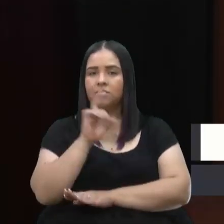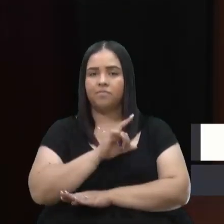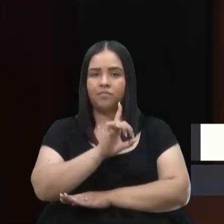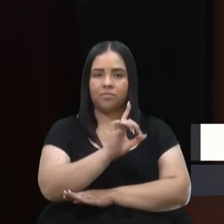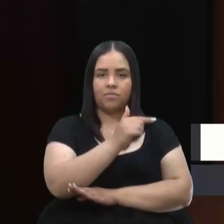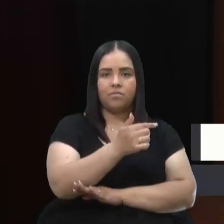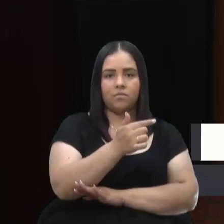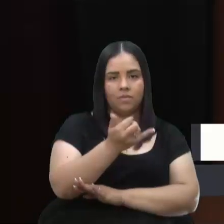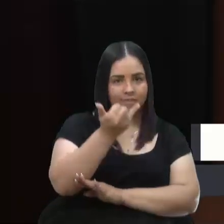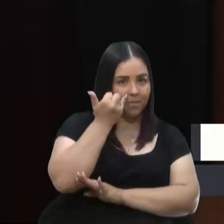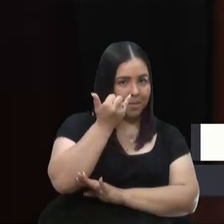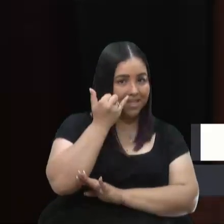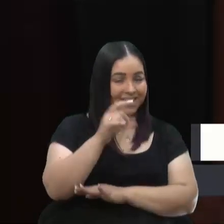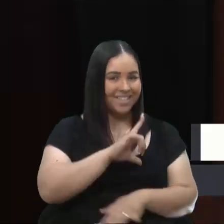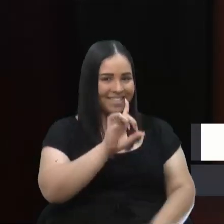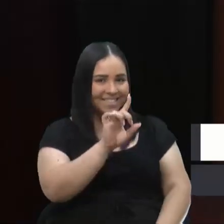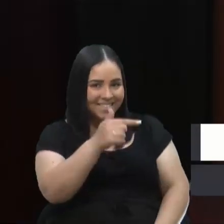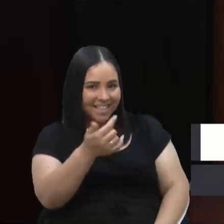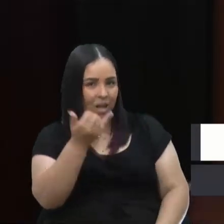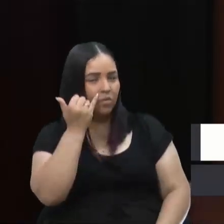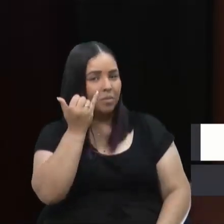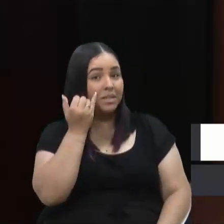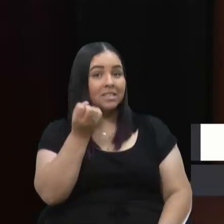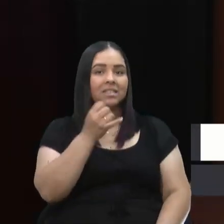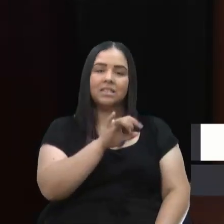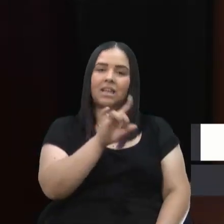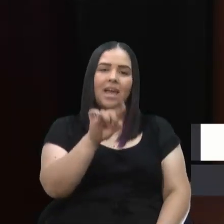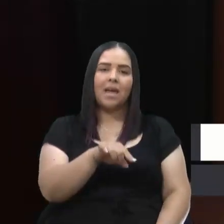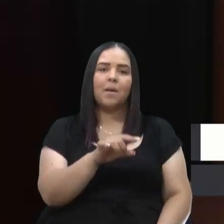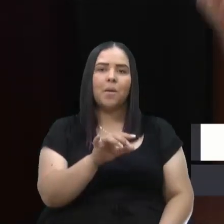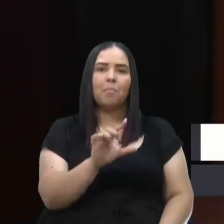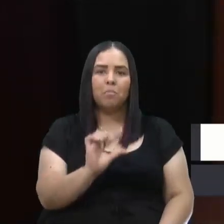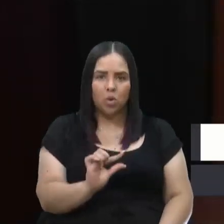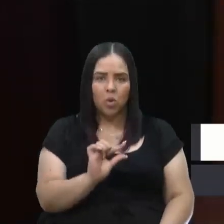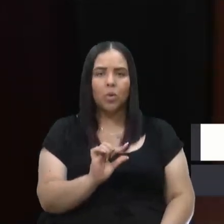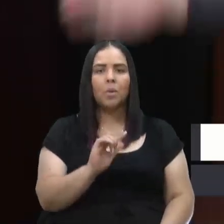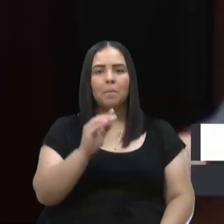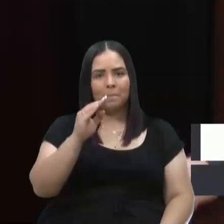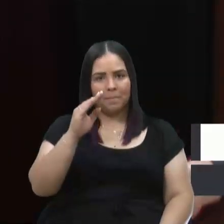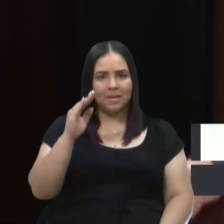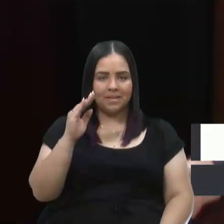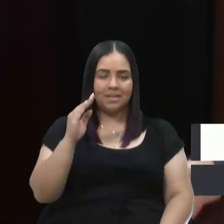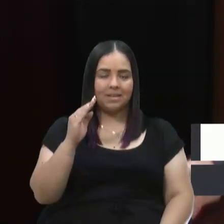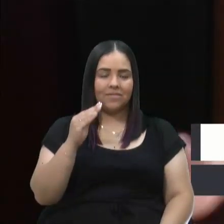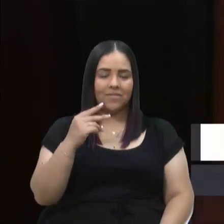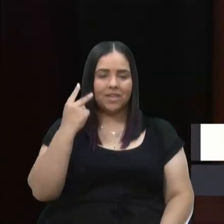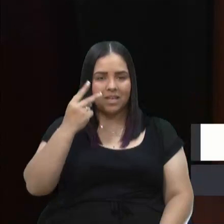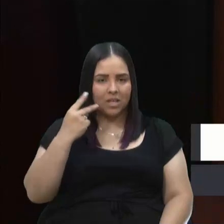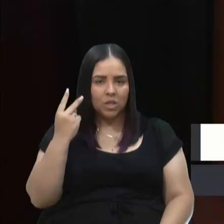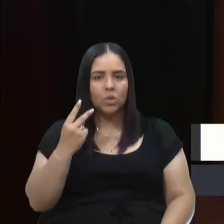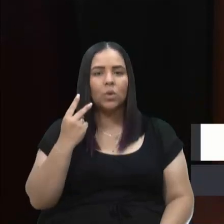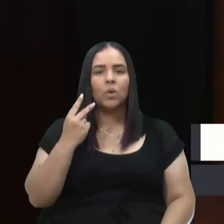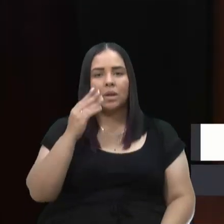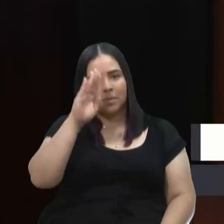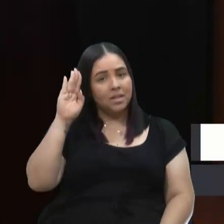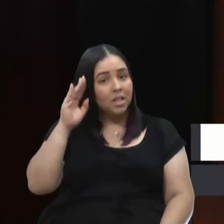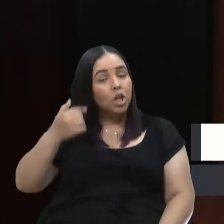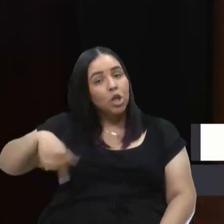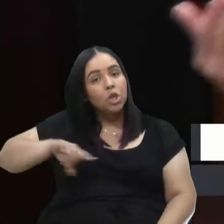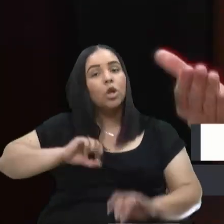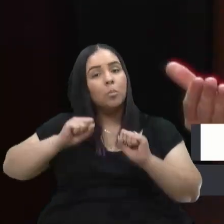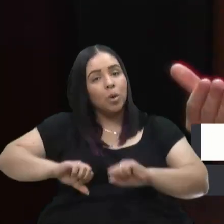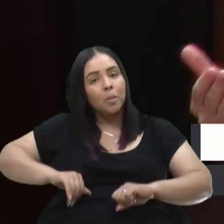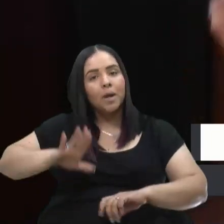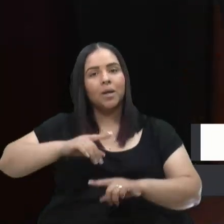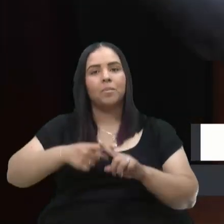17 dados, 17. Mas se não for suficiente, vereador Bressan, a gente pode trazer mais, porque contra dados só